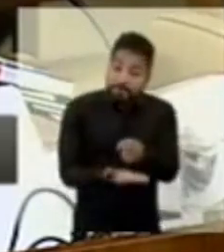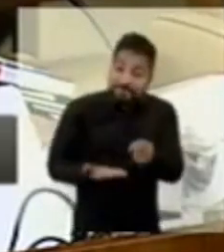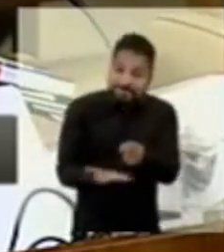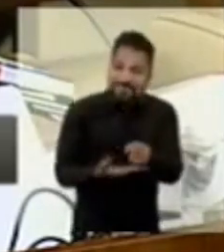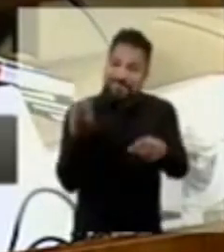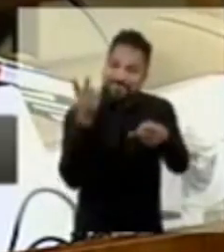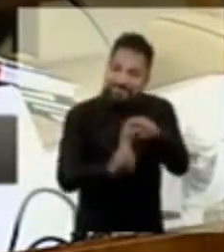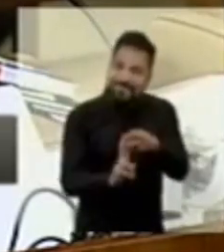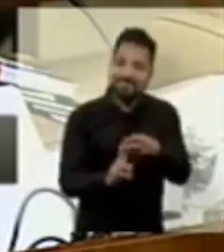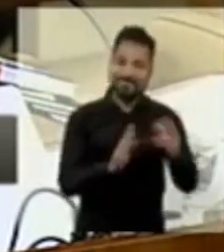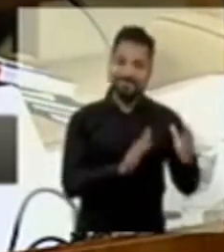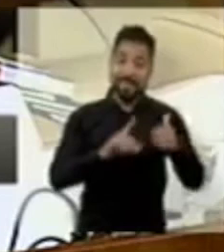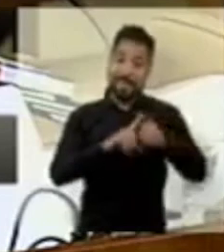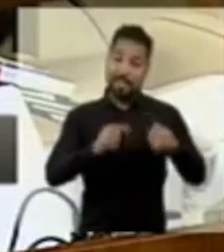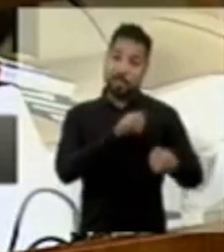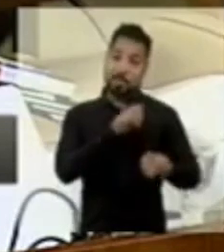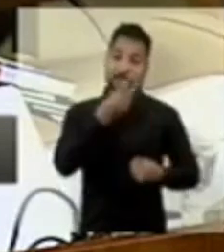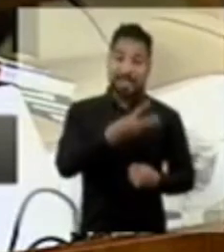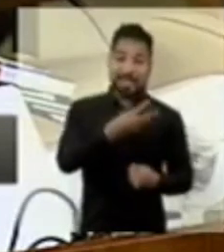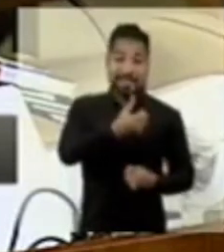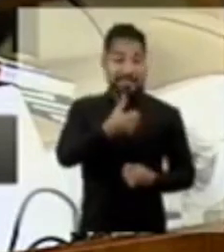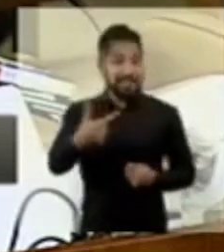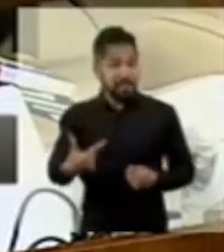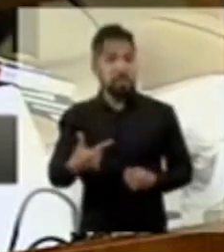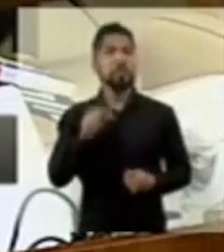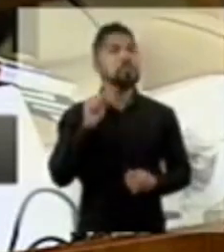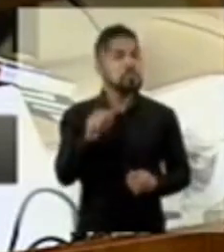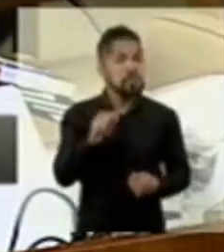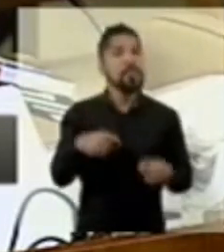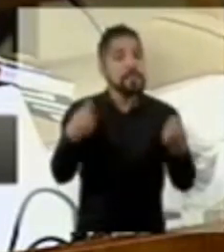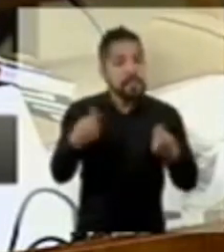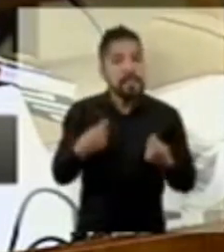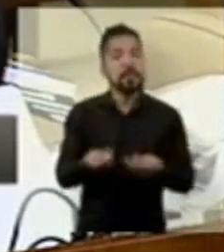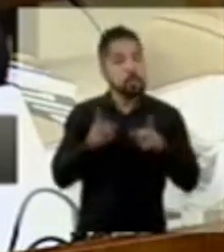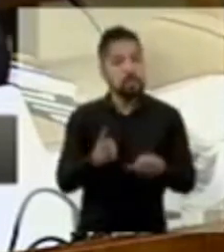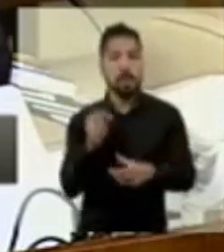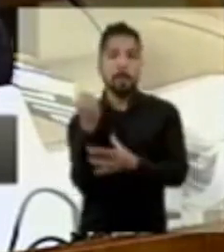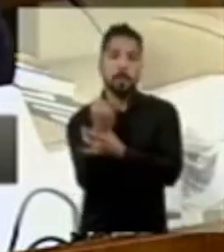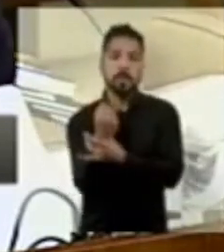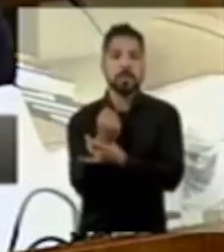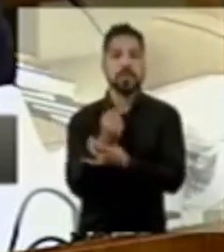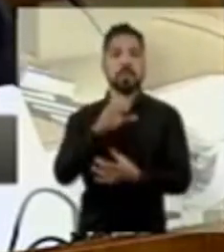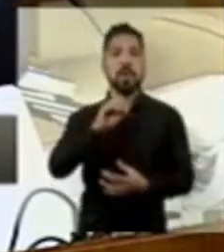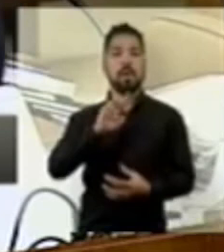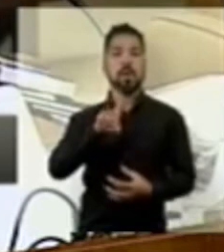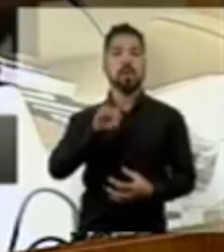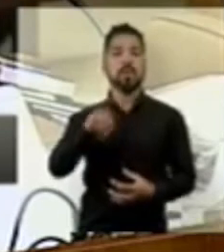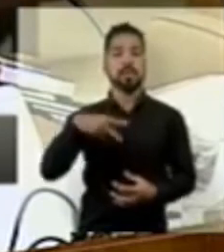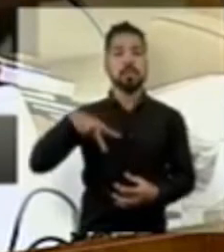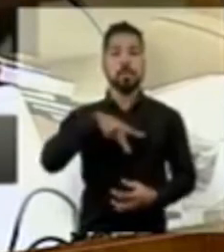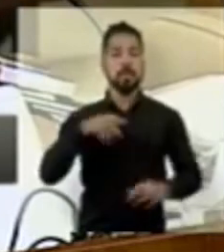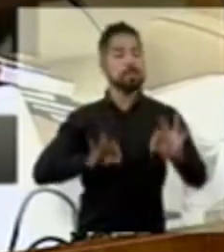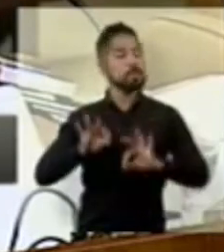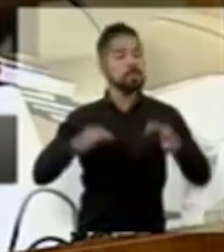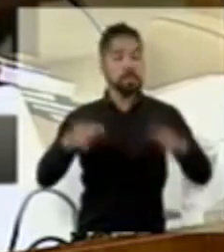previstos no artigo 312 é a garantia da ordem pública e eu considero que a credibilidade